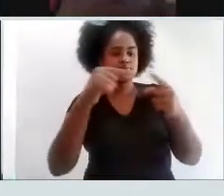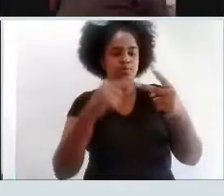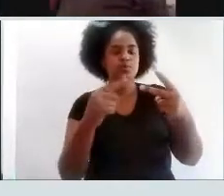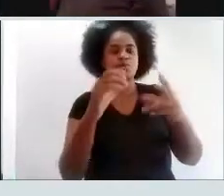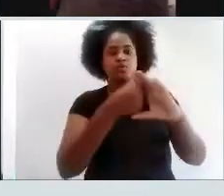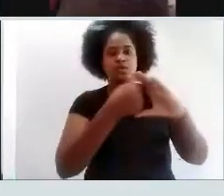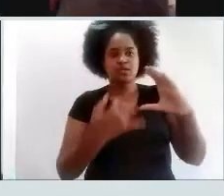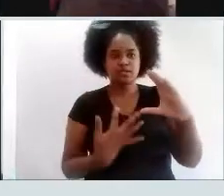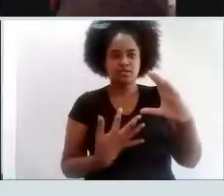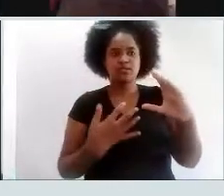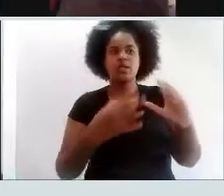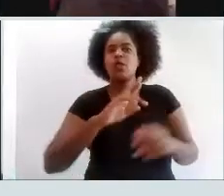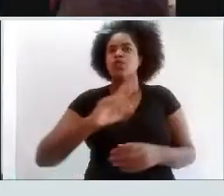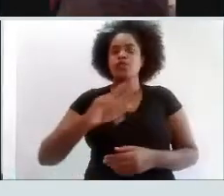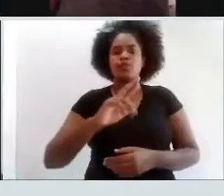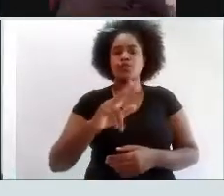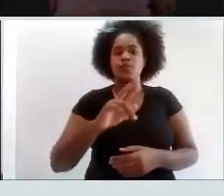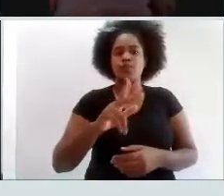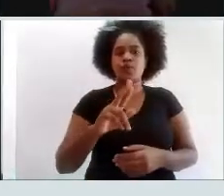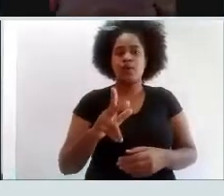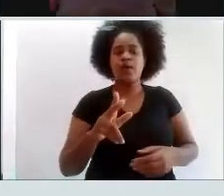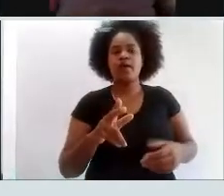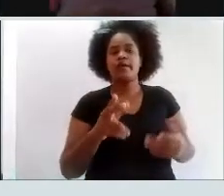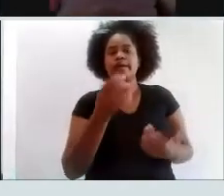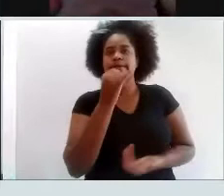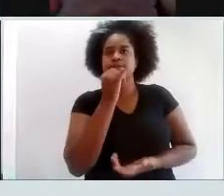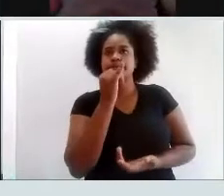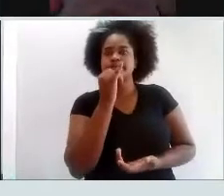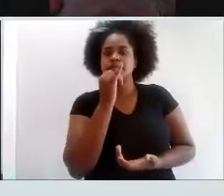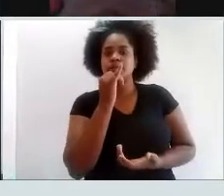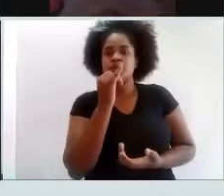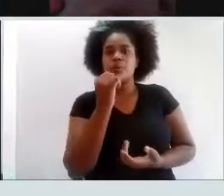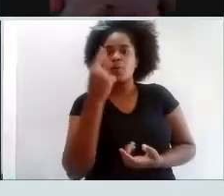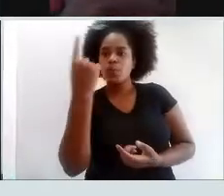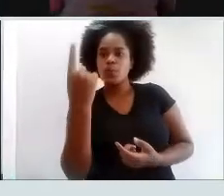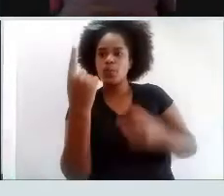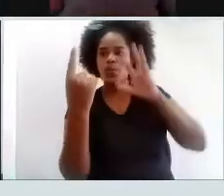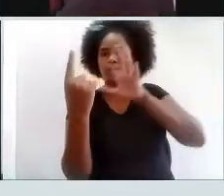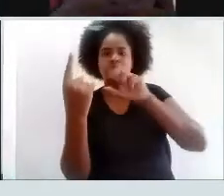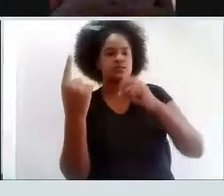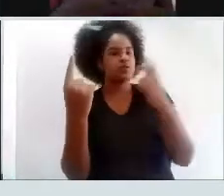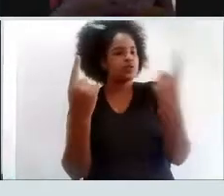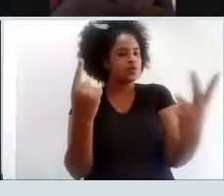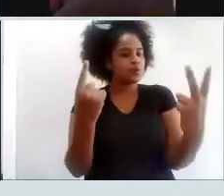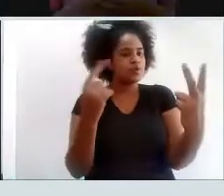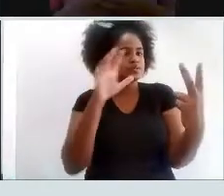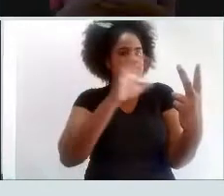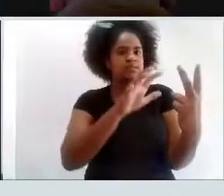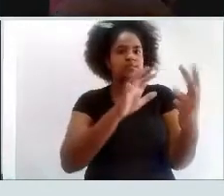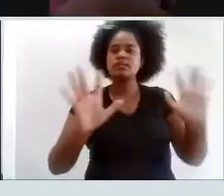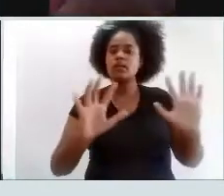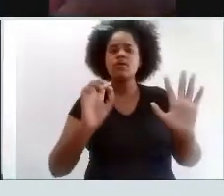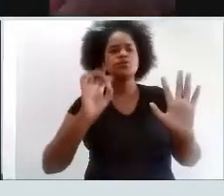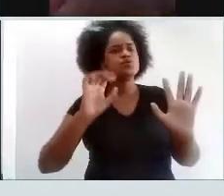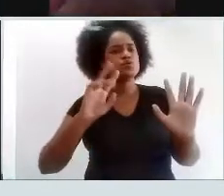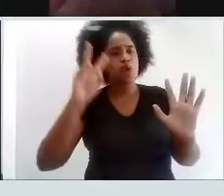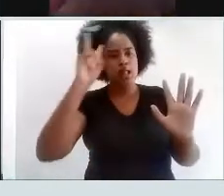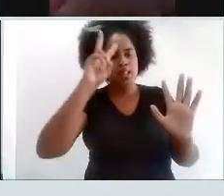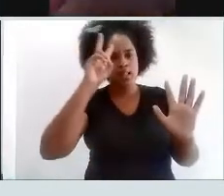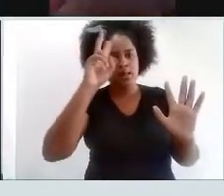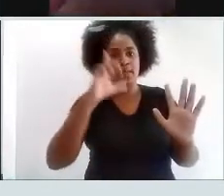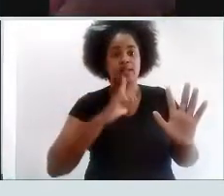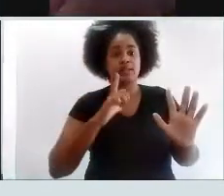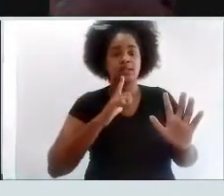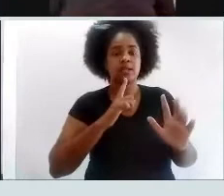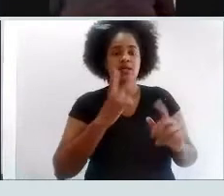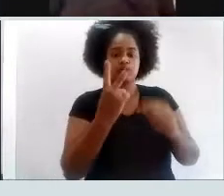quer dizer que no desenvolvimento 1 vai ter o ponto de vista e no 2 vai ter as estratégias. É só porque eu queria me lembrar de que a gente vai ter 2